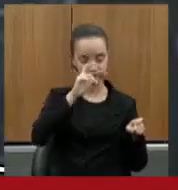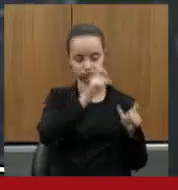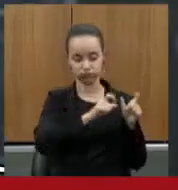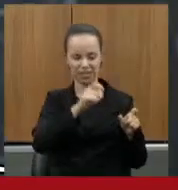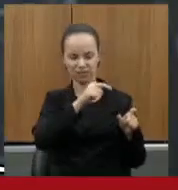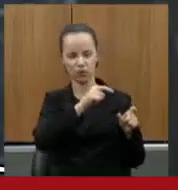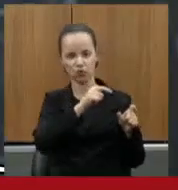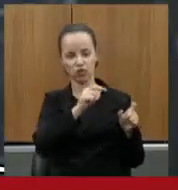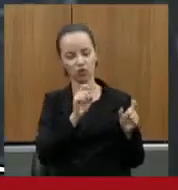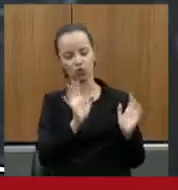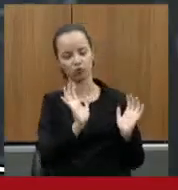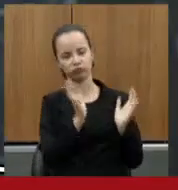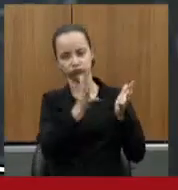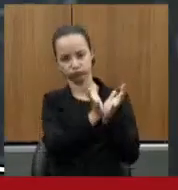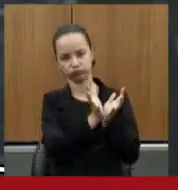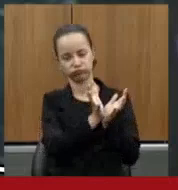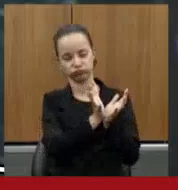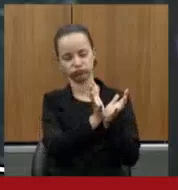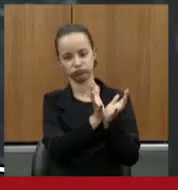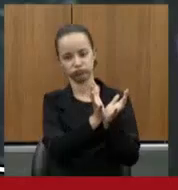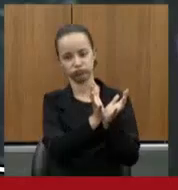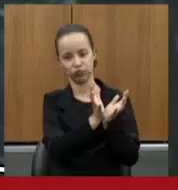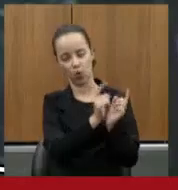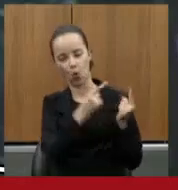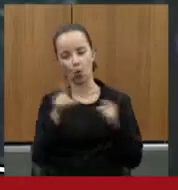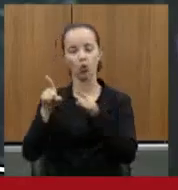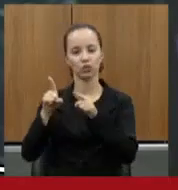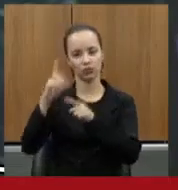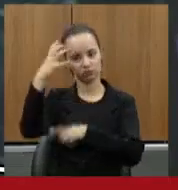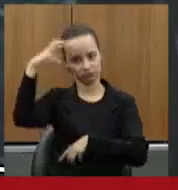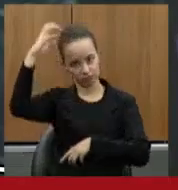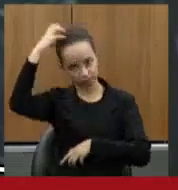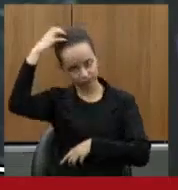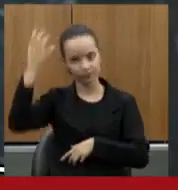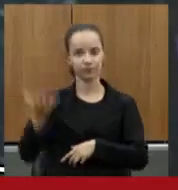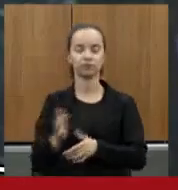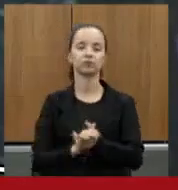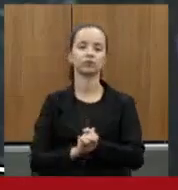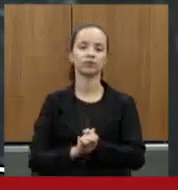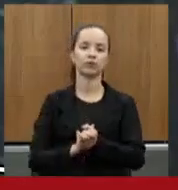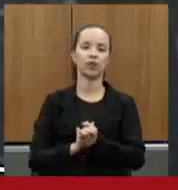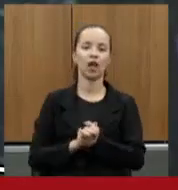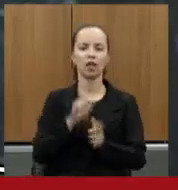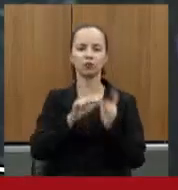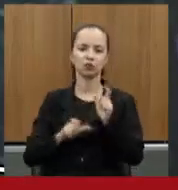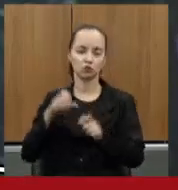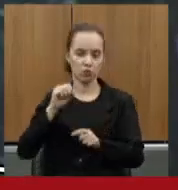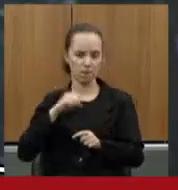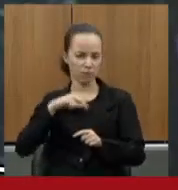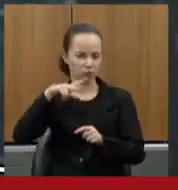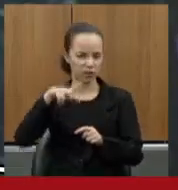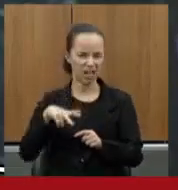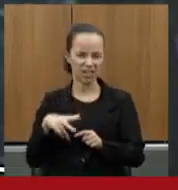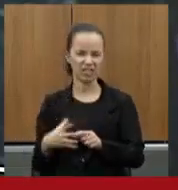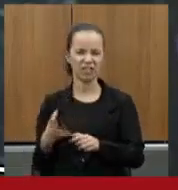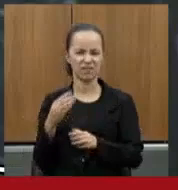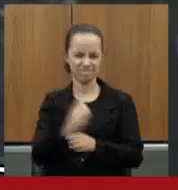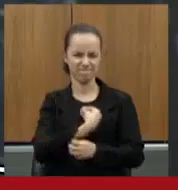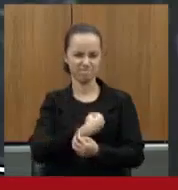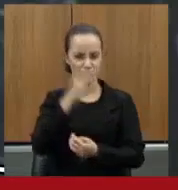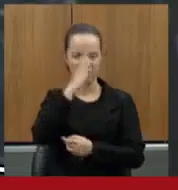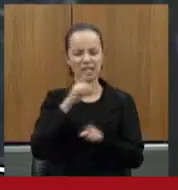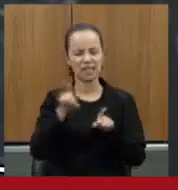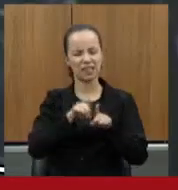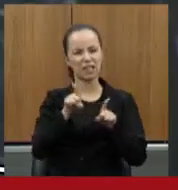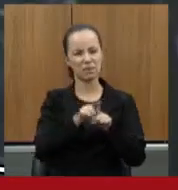se rodeando do imperador. Os portugueses, que aqui estavam, também um pouco temerosos, foram rodeando o